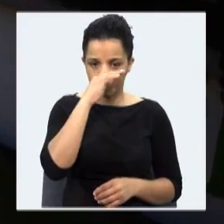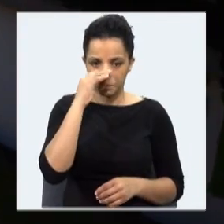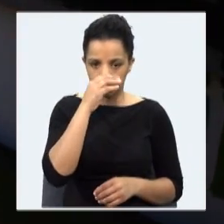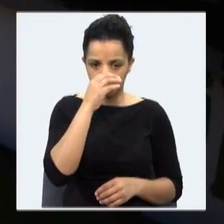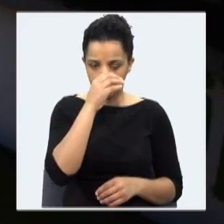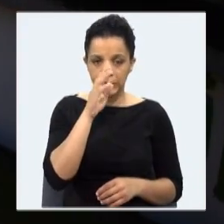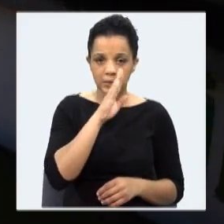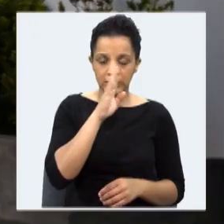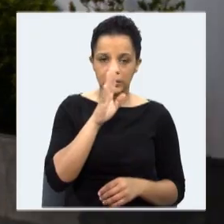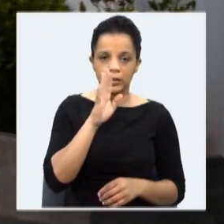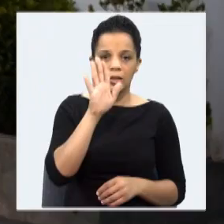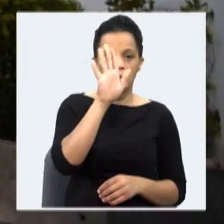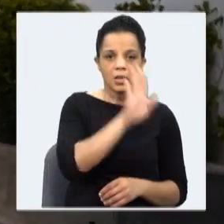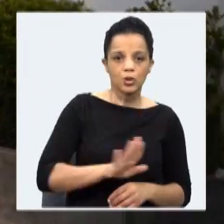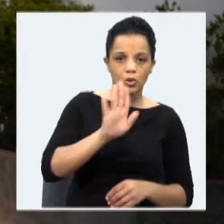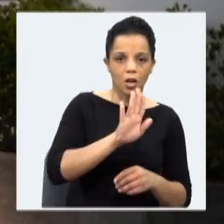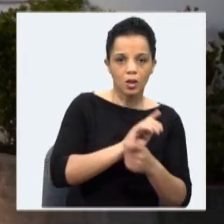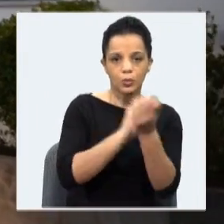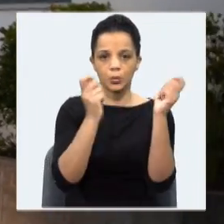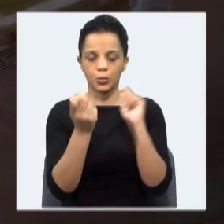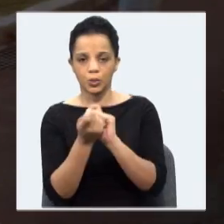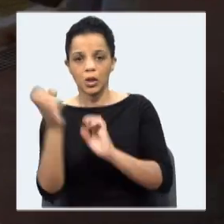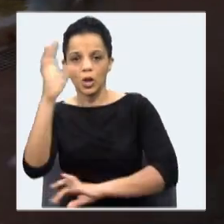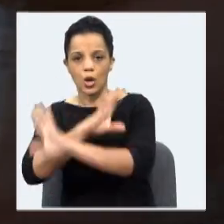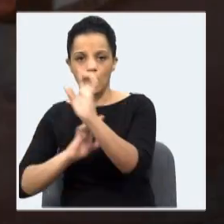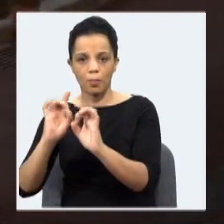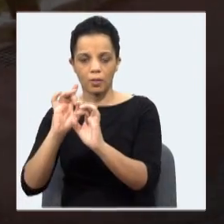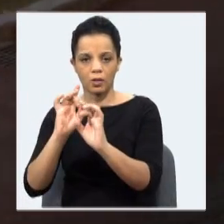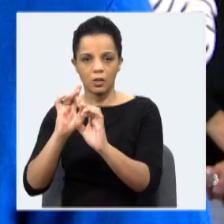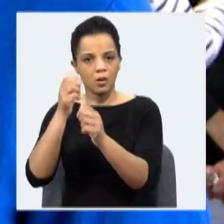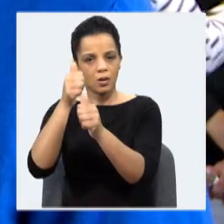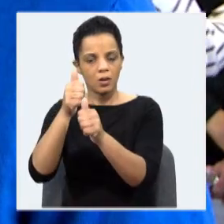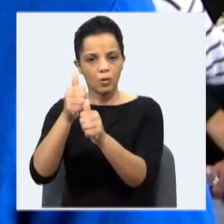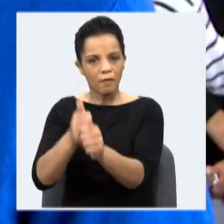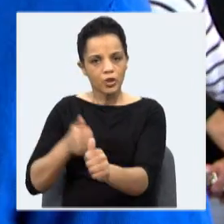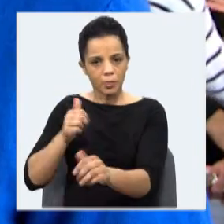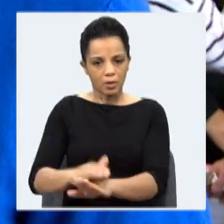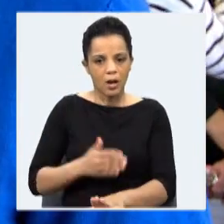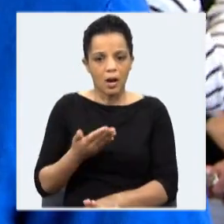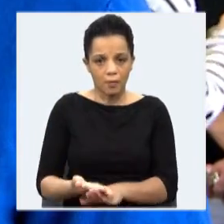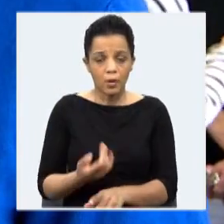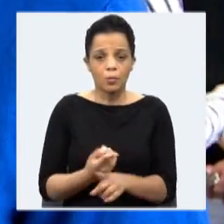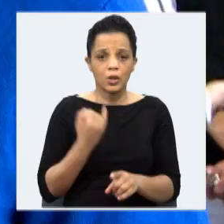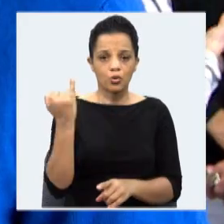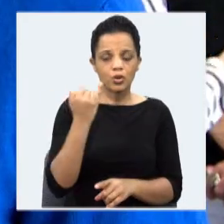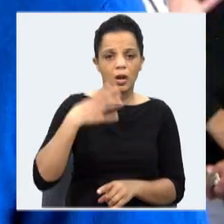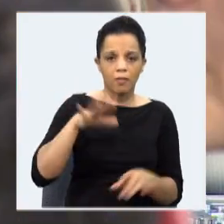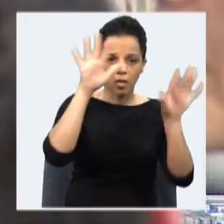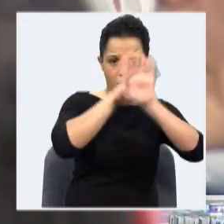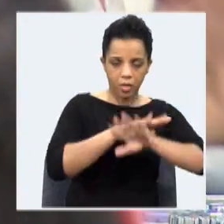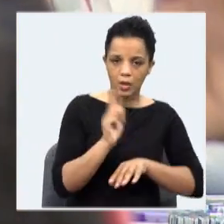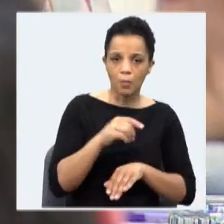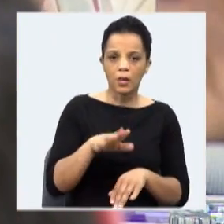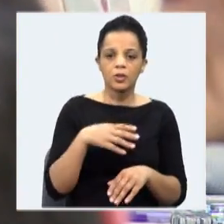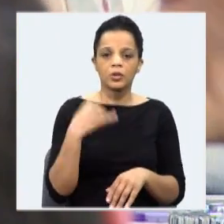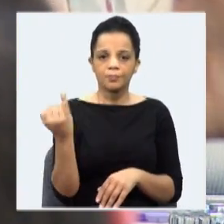E quando passamos do plano nacional para o plano europeu, esse afastamento ainda é maior. Não porque as instituições queiram ser opacas, mas